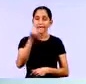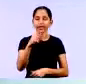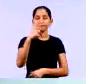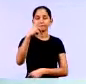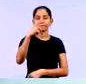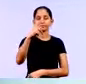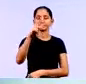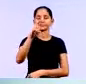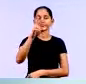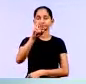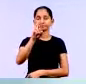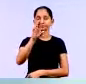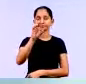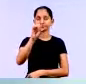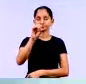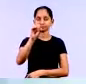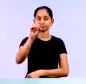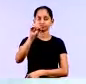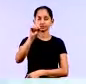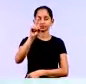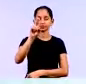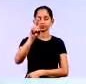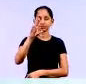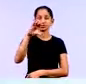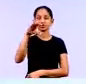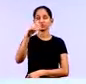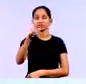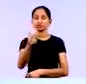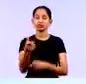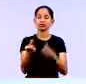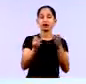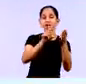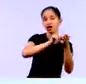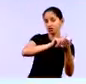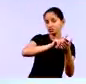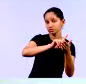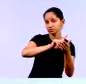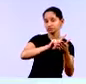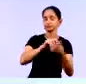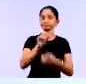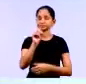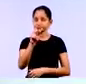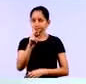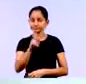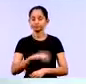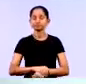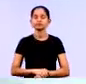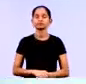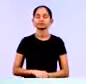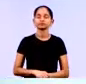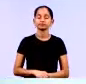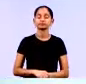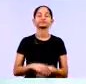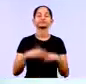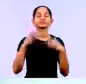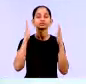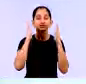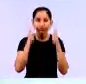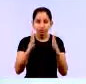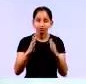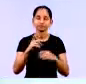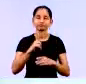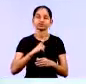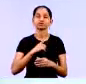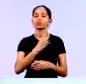eu tenho que buscar informação lá no orçamento de produção. Então, eu já tenho aqui o quantitativo